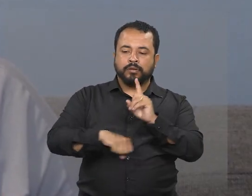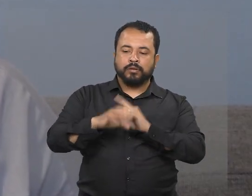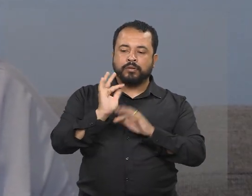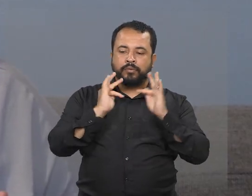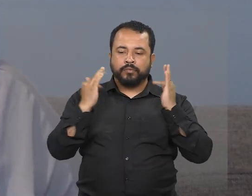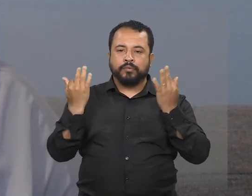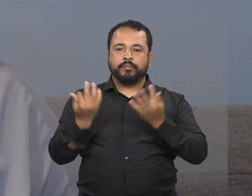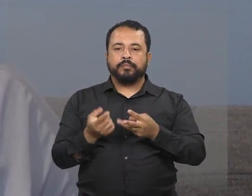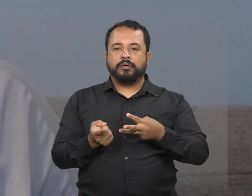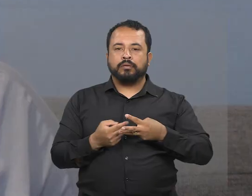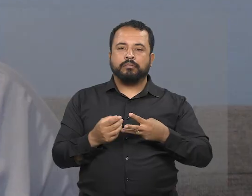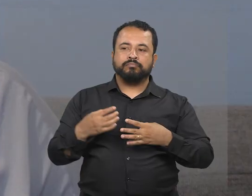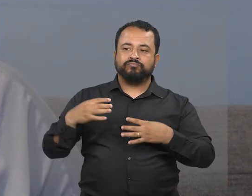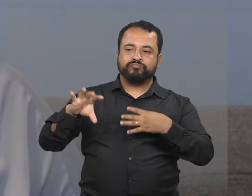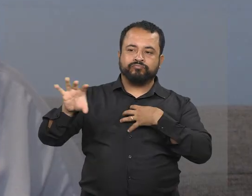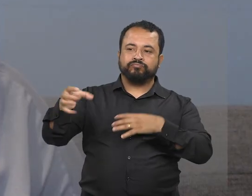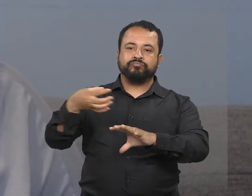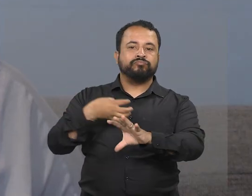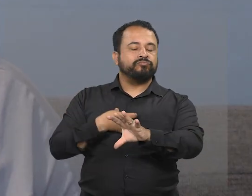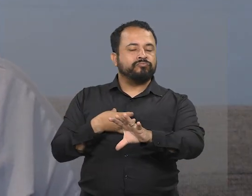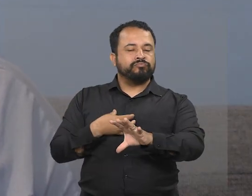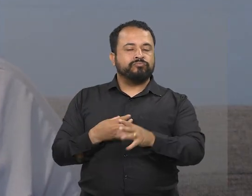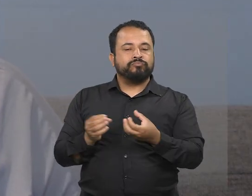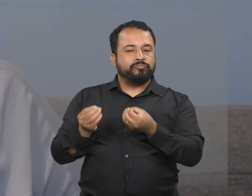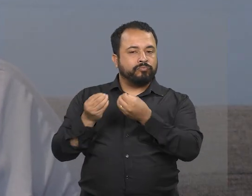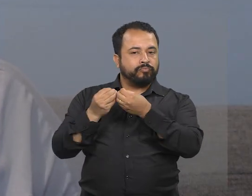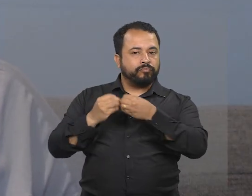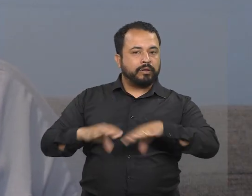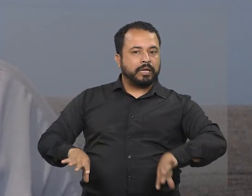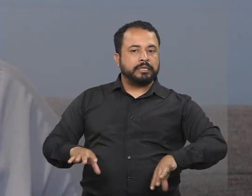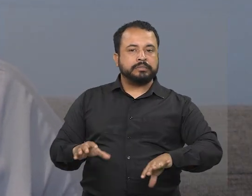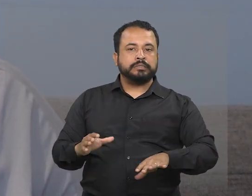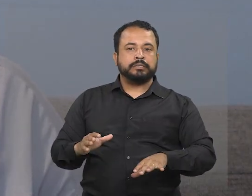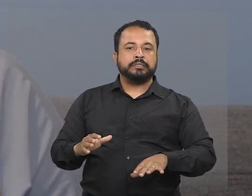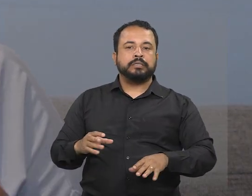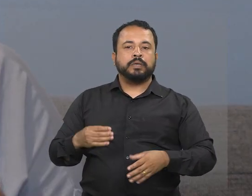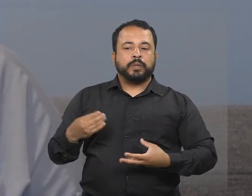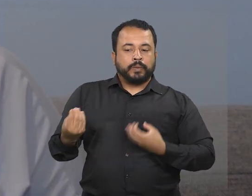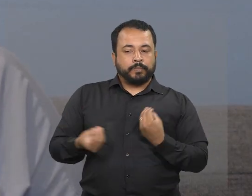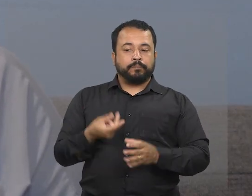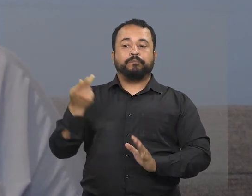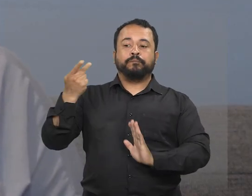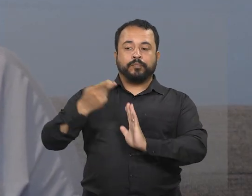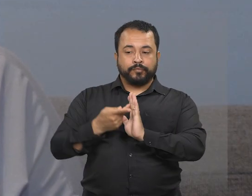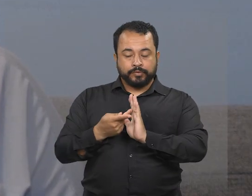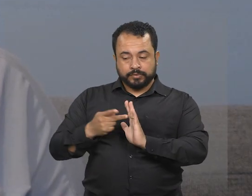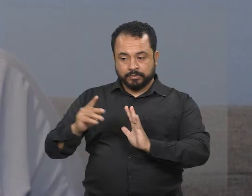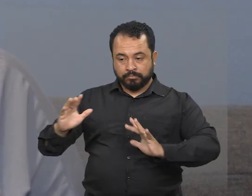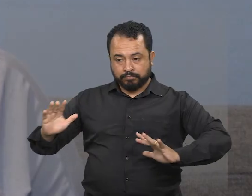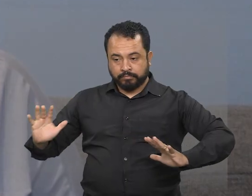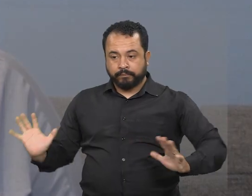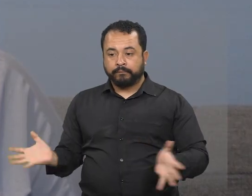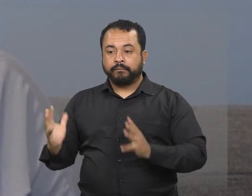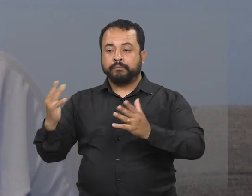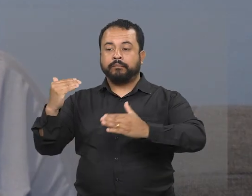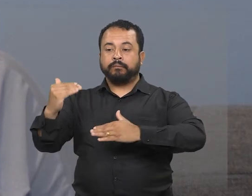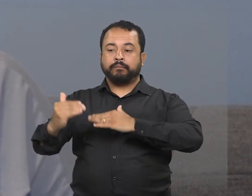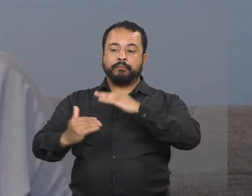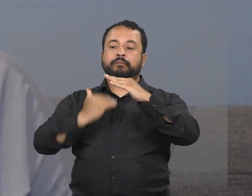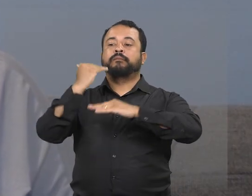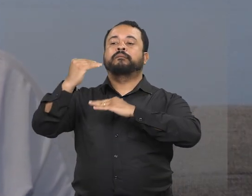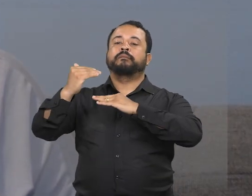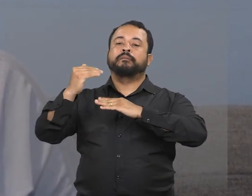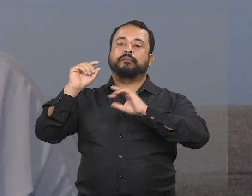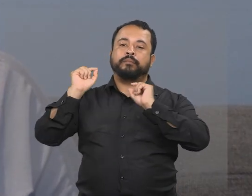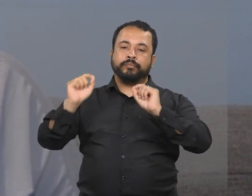sociais, familiares, afetivos que foram rompidos. Os projetos, eles devem promover essa reunião de